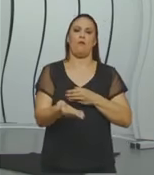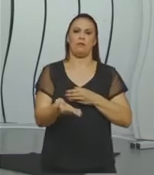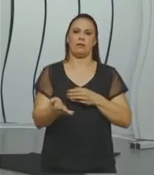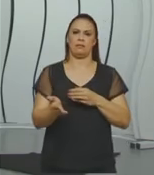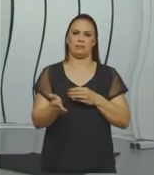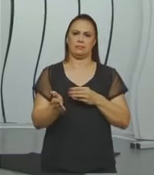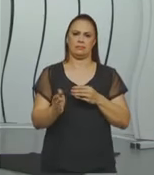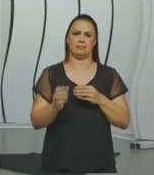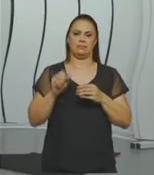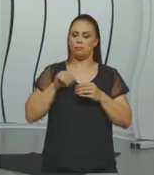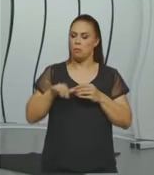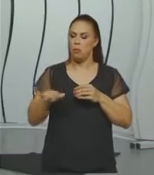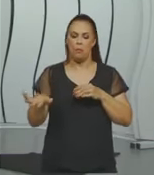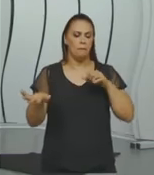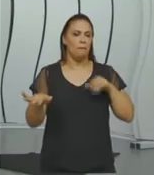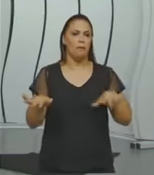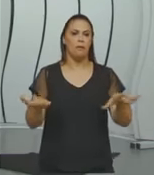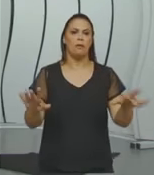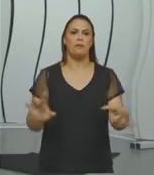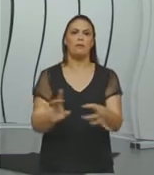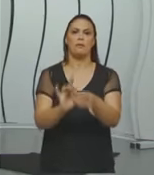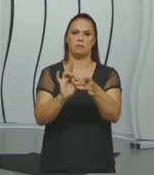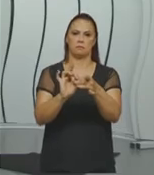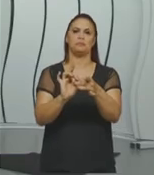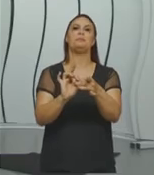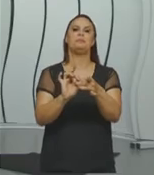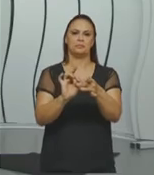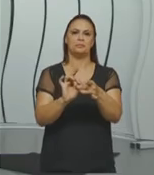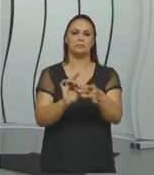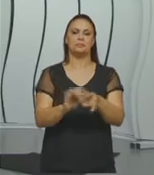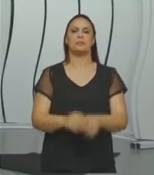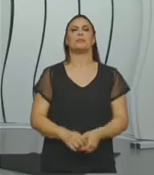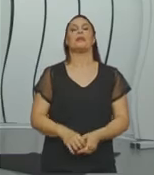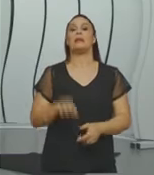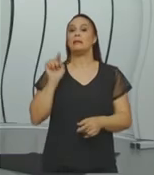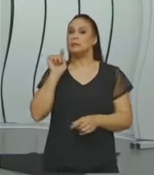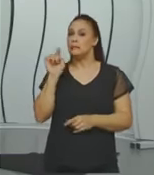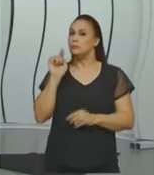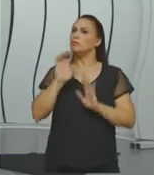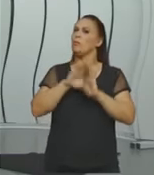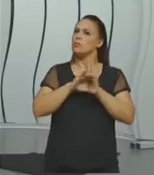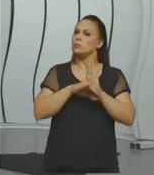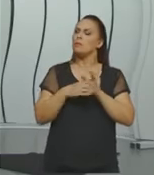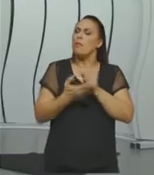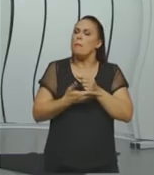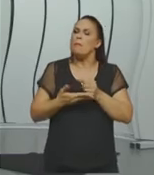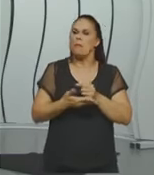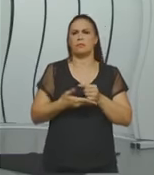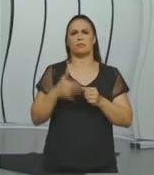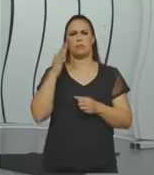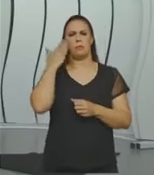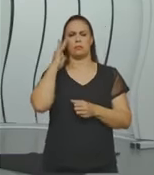e compreender como que é feito isso. Tranquilo? Então, vamos lá.